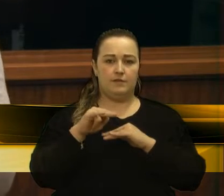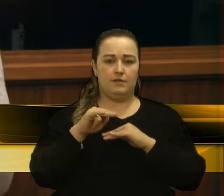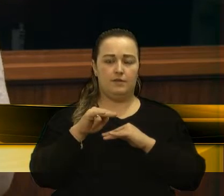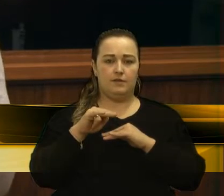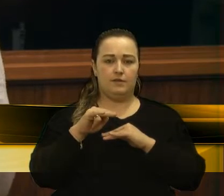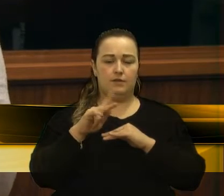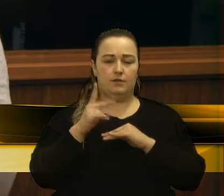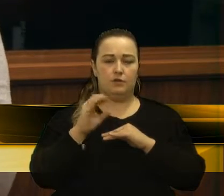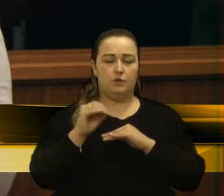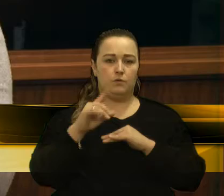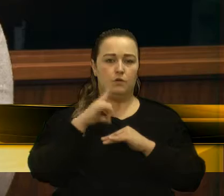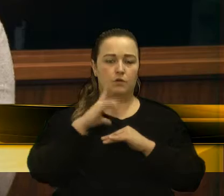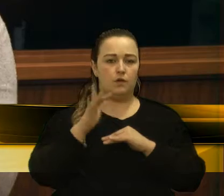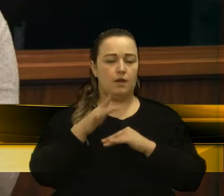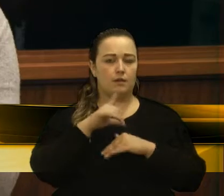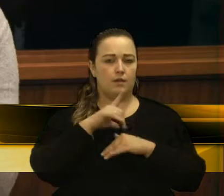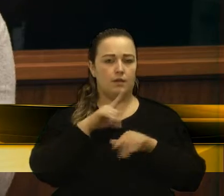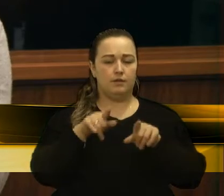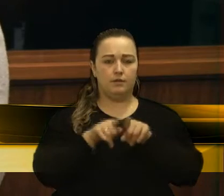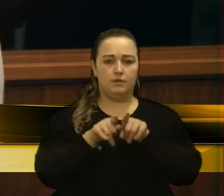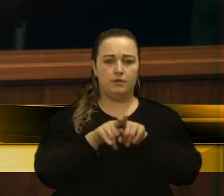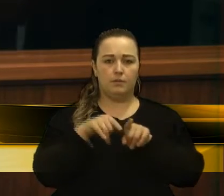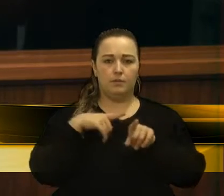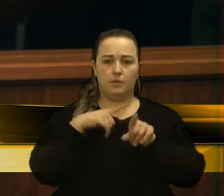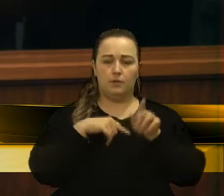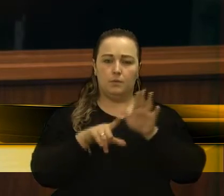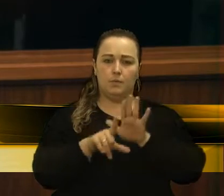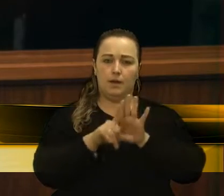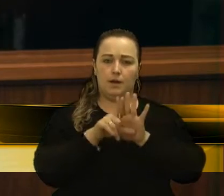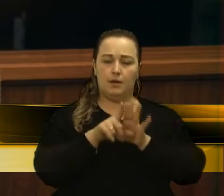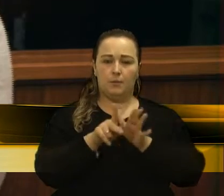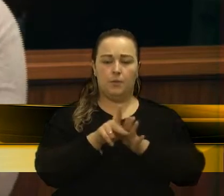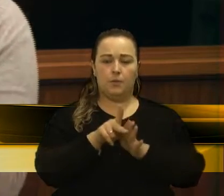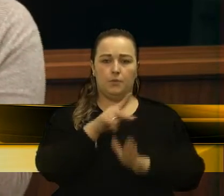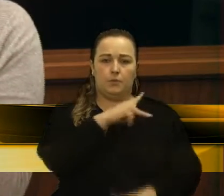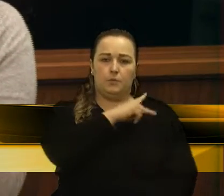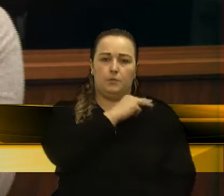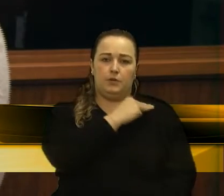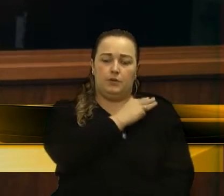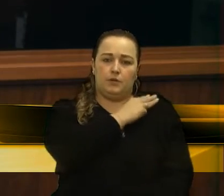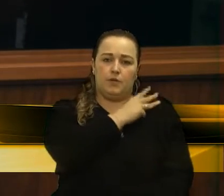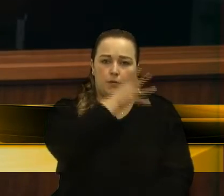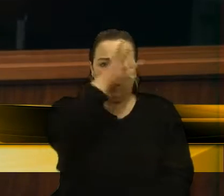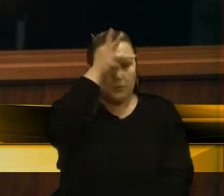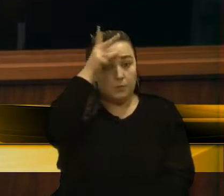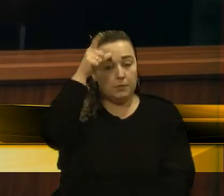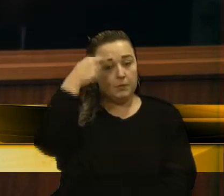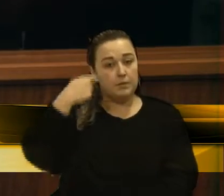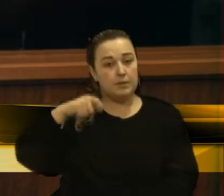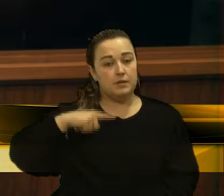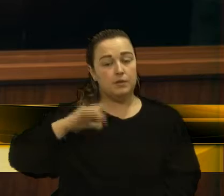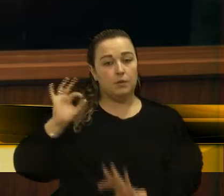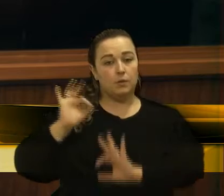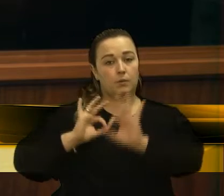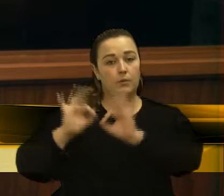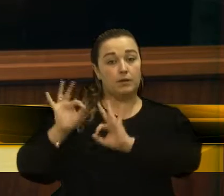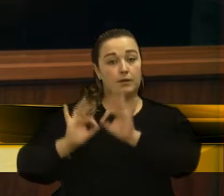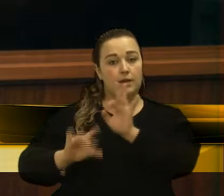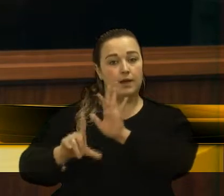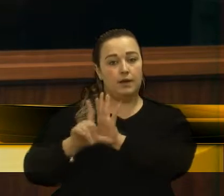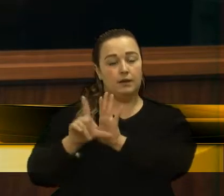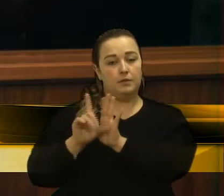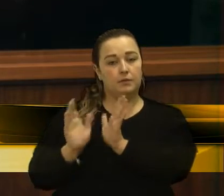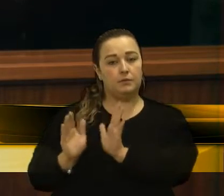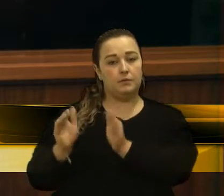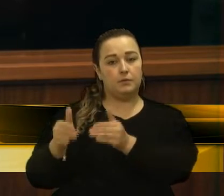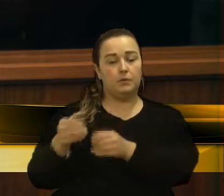porque existe já, inclusive, uma determinação do Ministério Público que precisa ser regulamentado por lei específica. O plano de 2007